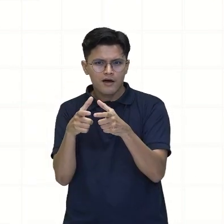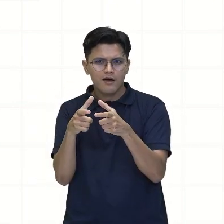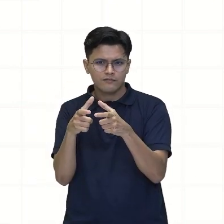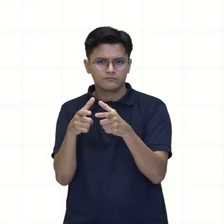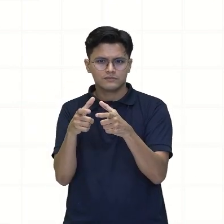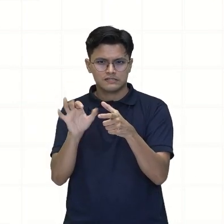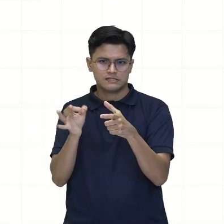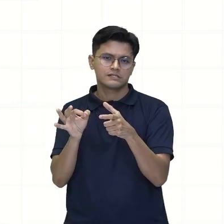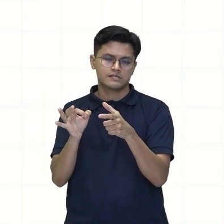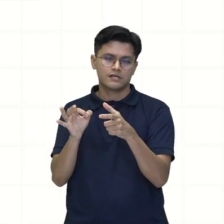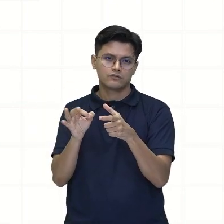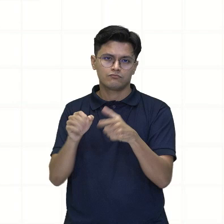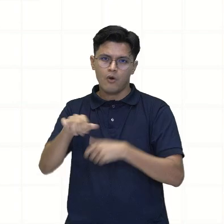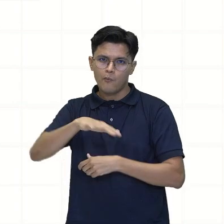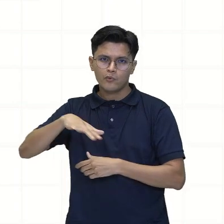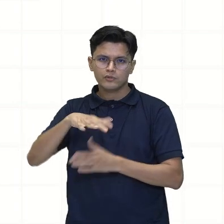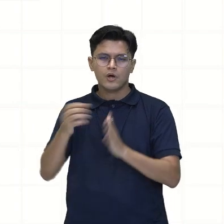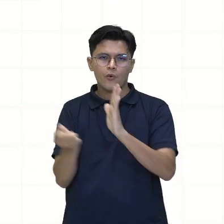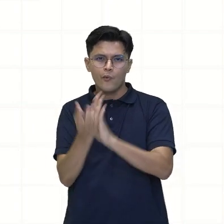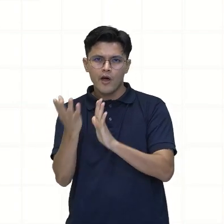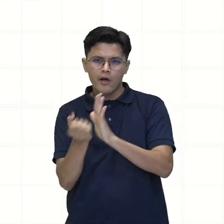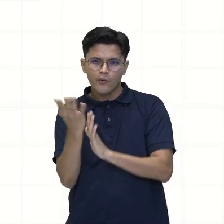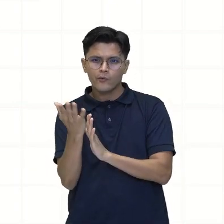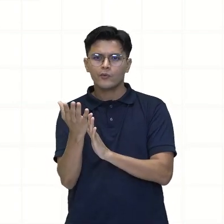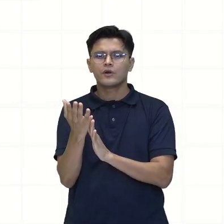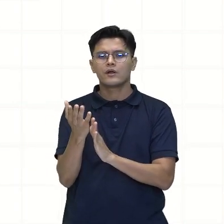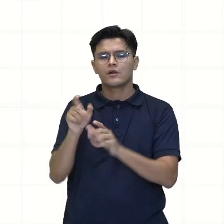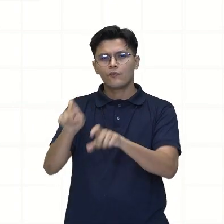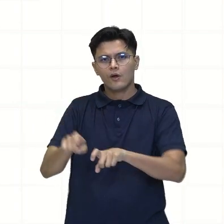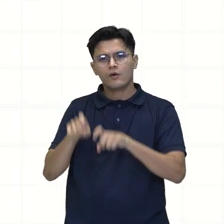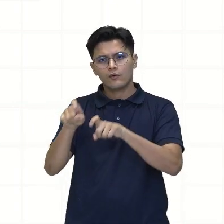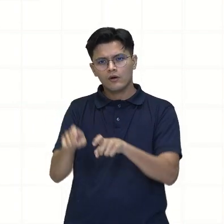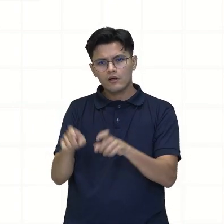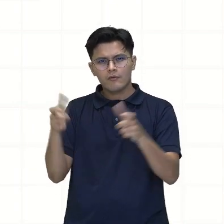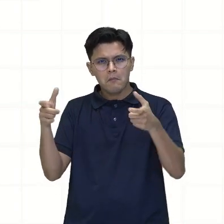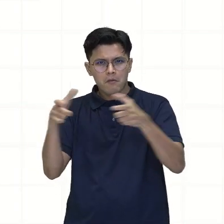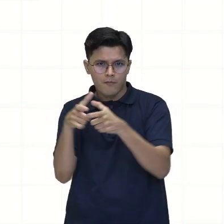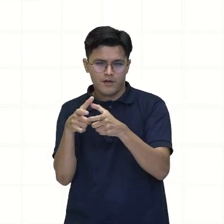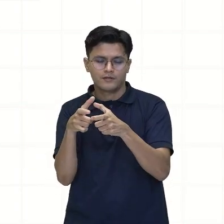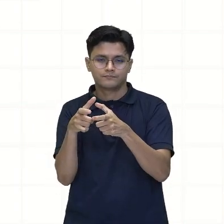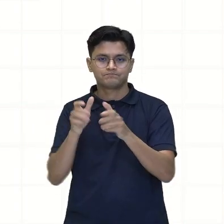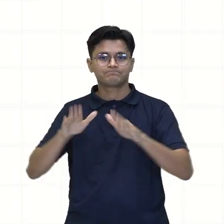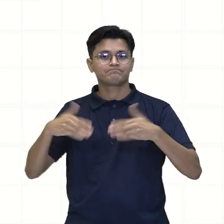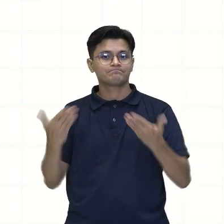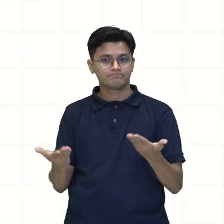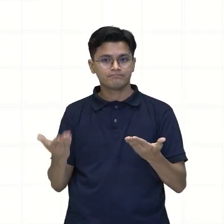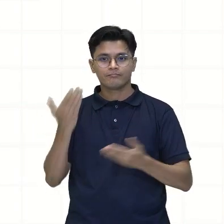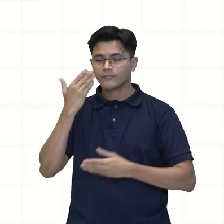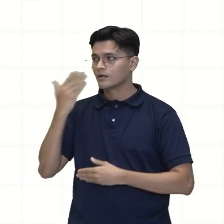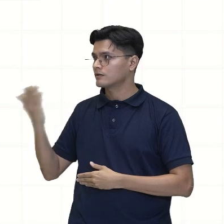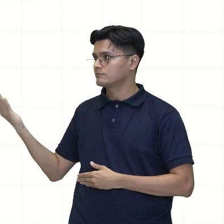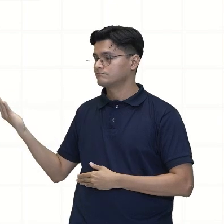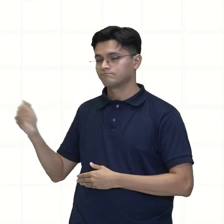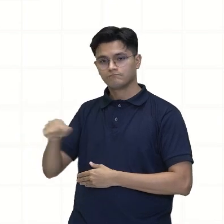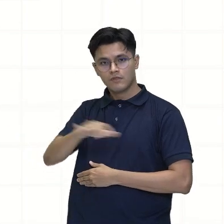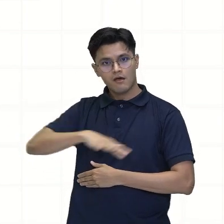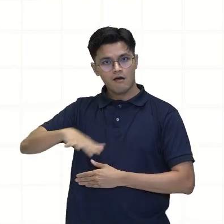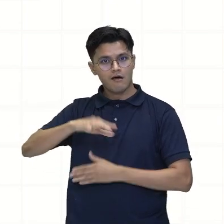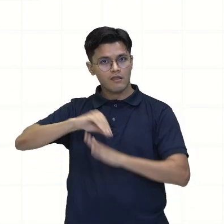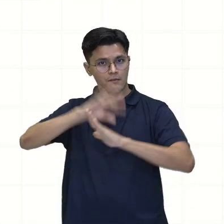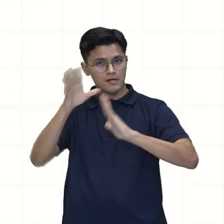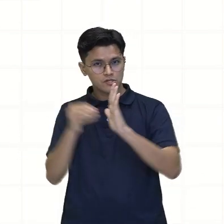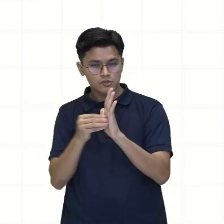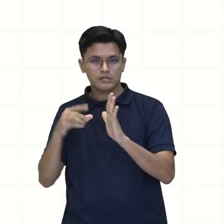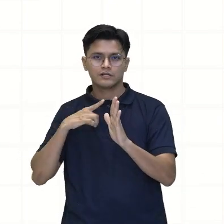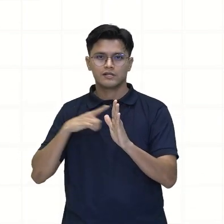não aparecem muito no bioma da Amazônia. Então, na Amazônia eles estão concentrados,